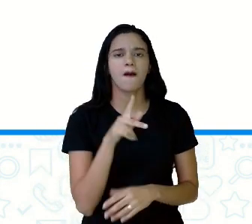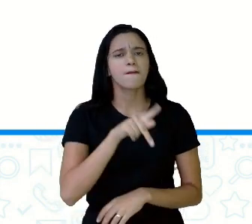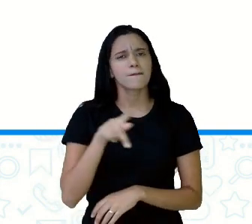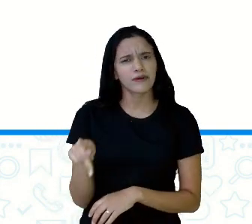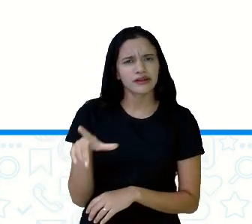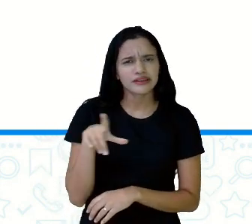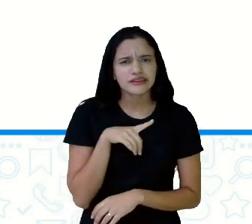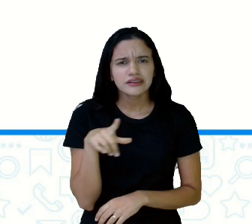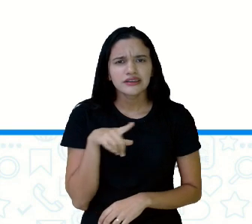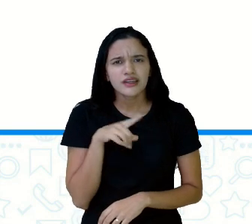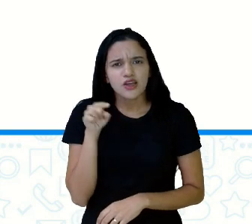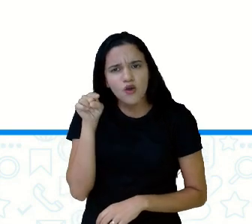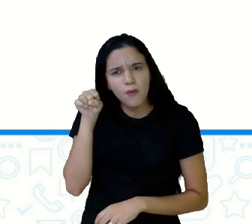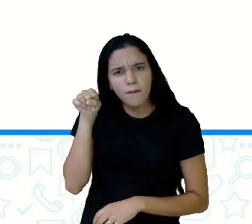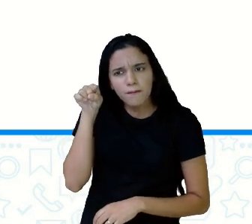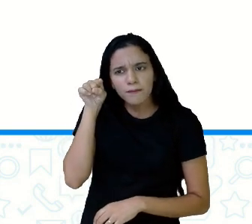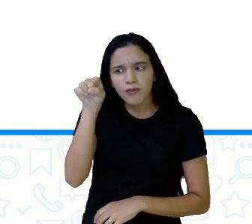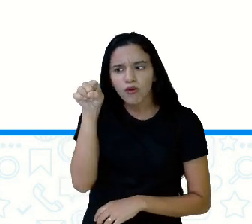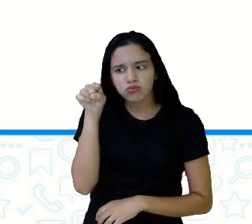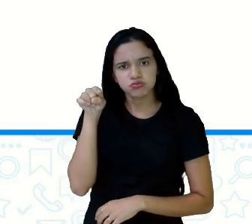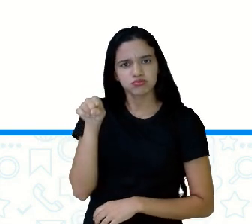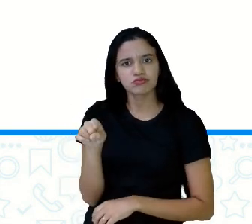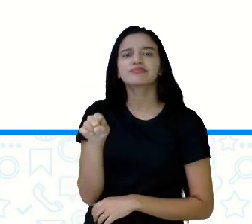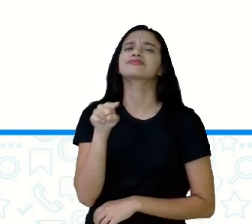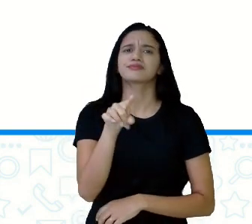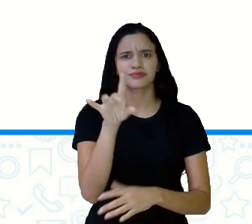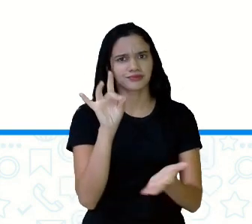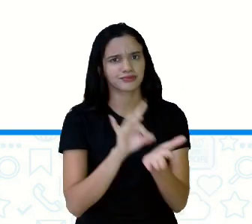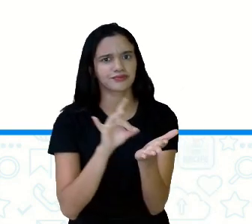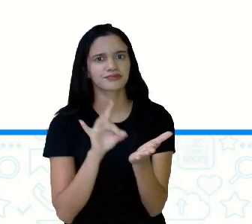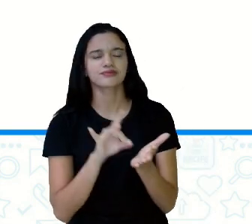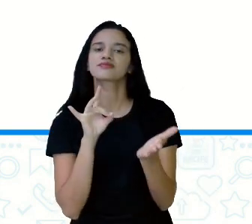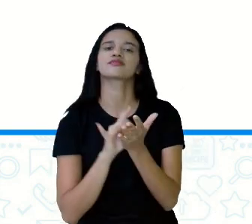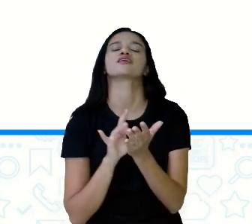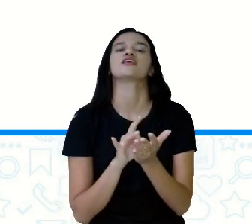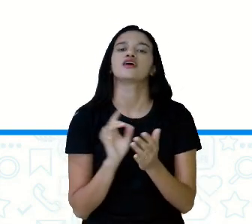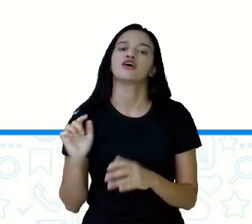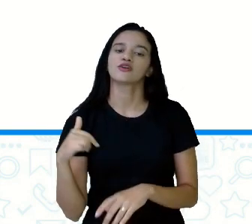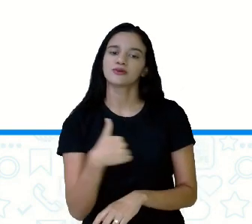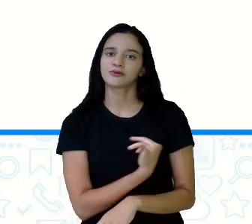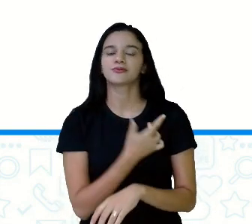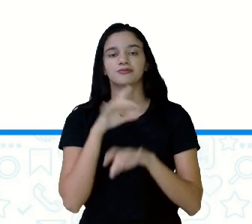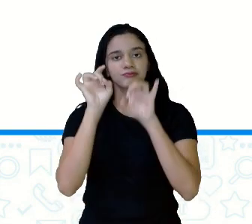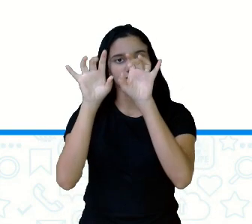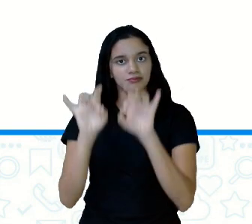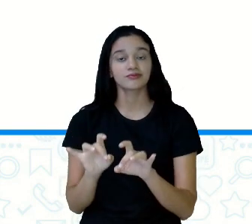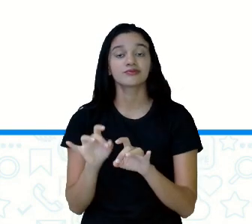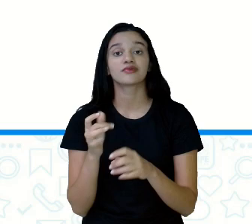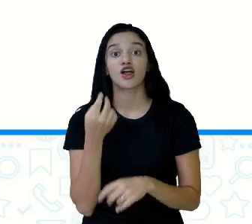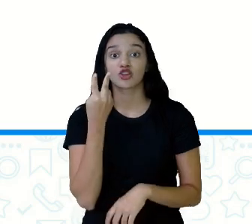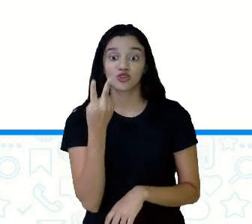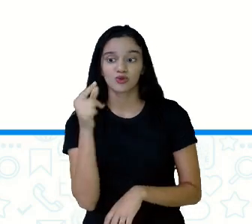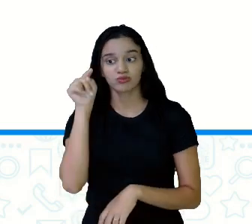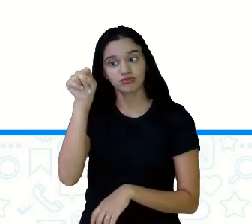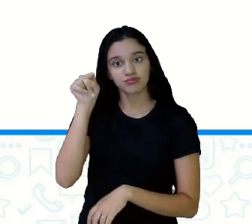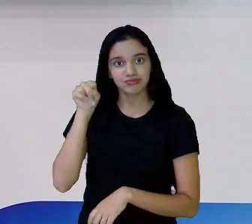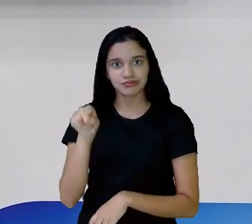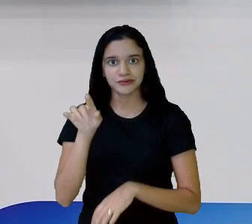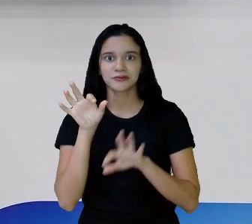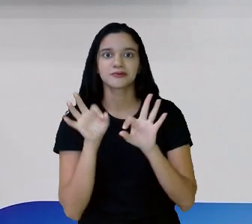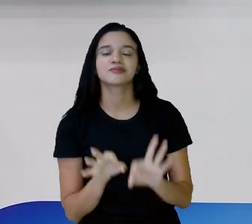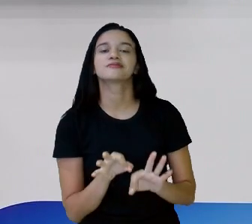professora, tem um ponto embaixo e um ponto em cima. Isso mesmo, são os nossos queridos 2